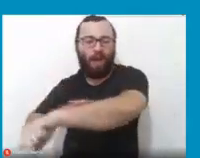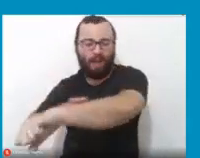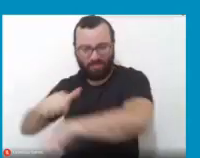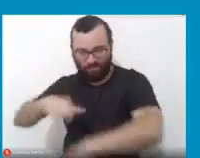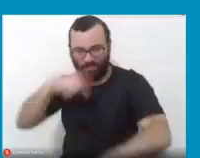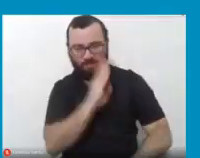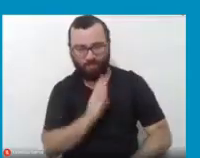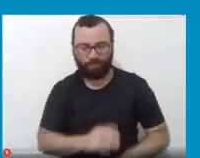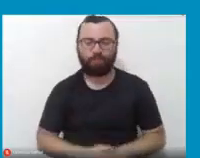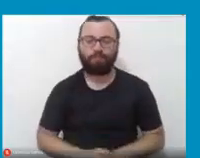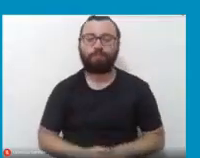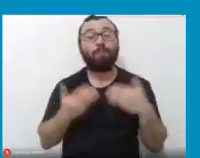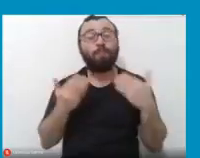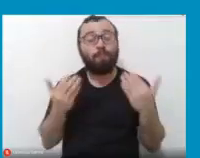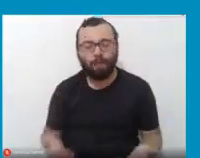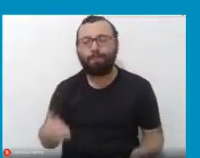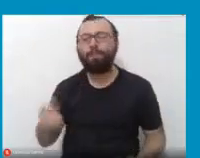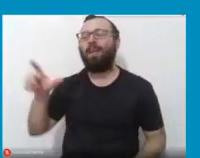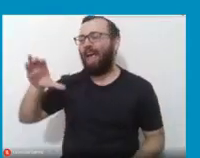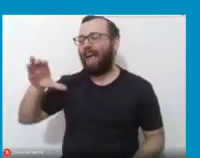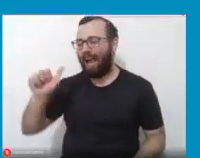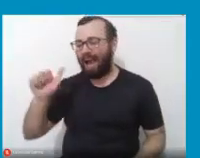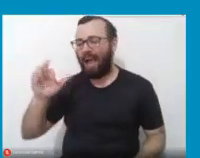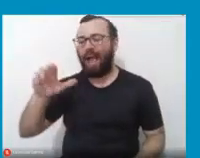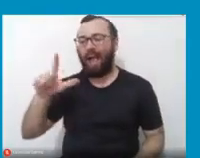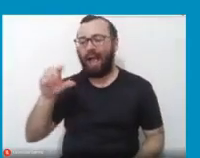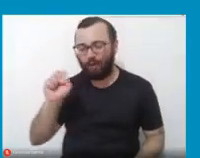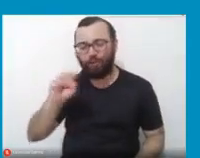O Carlos Rasenbaum tinha uma hipótese de que,